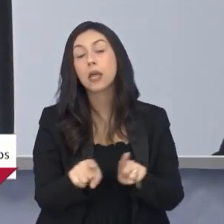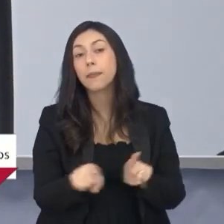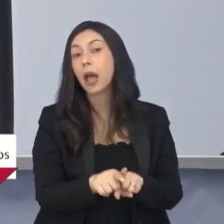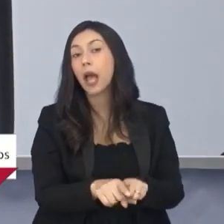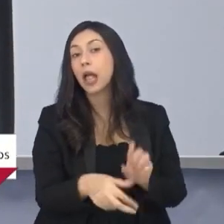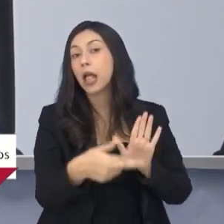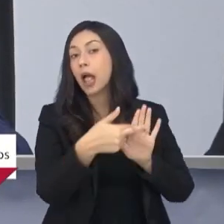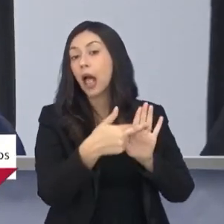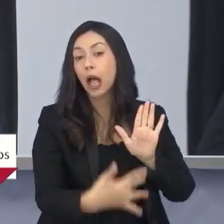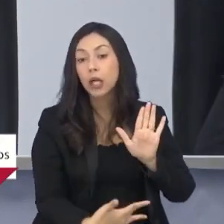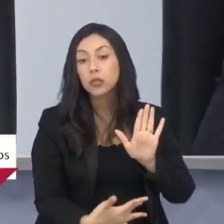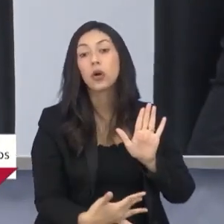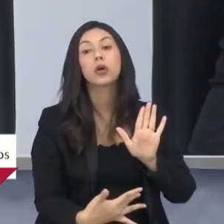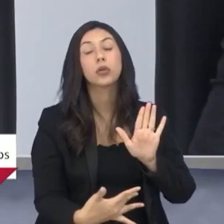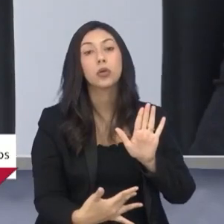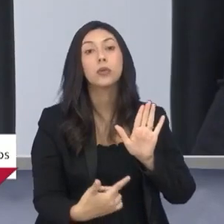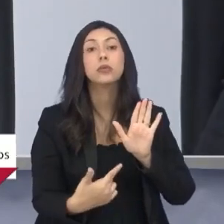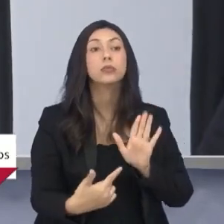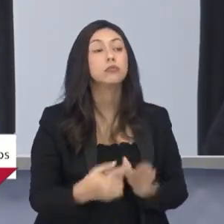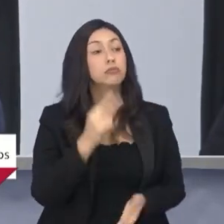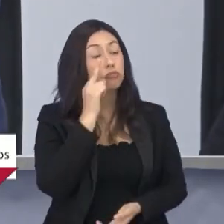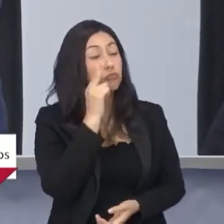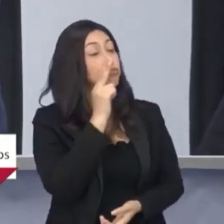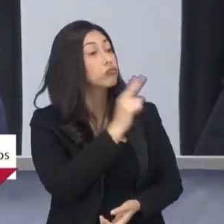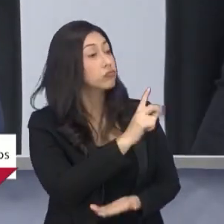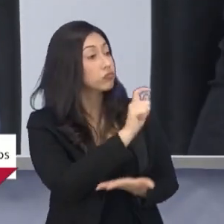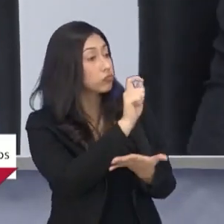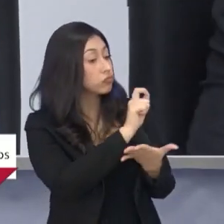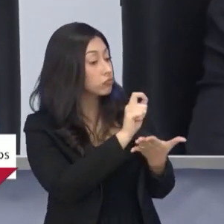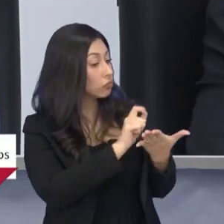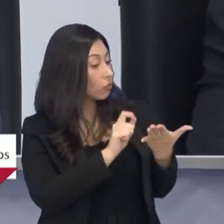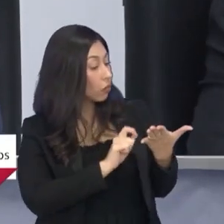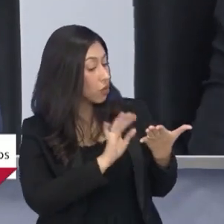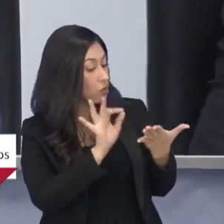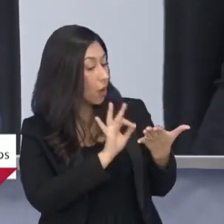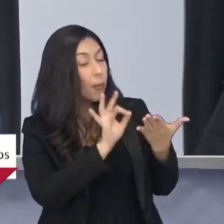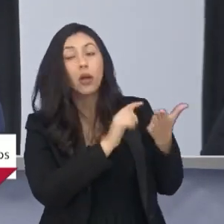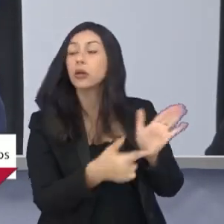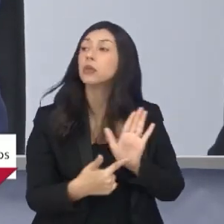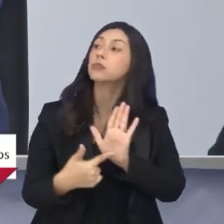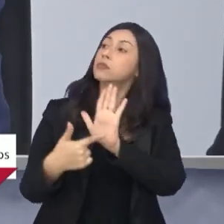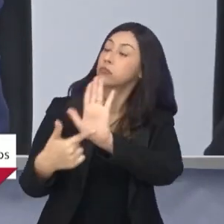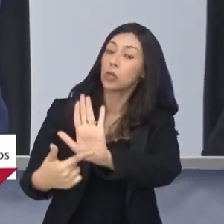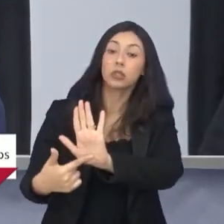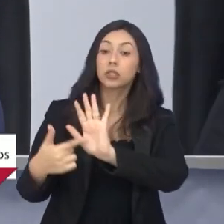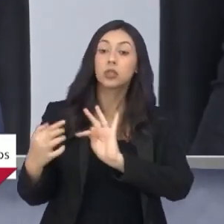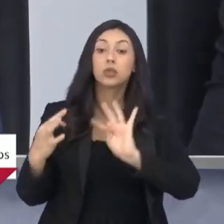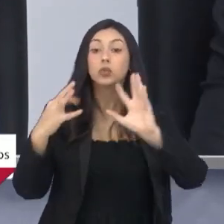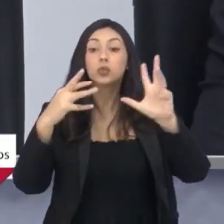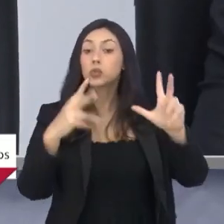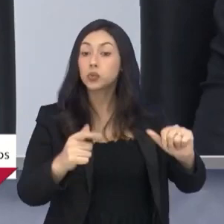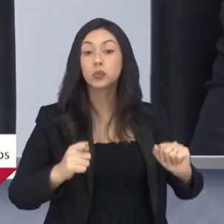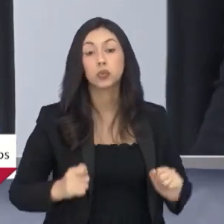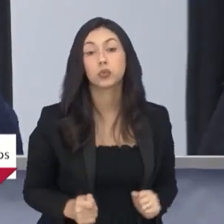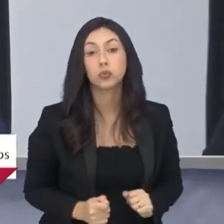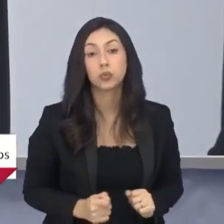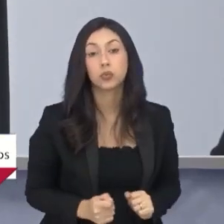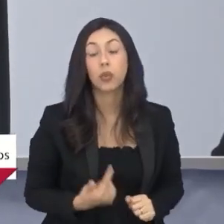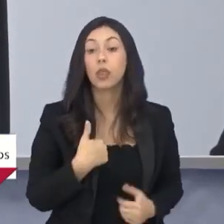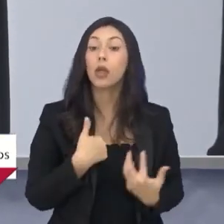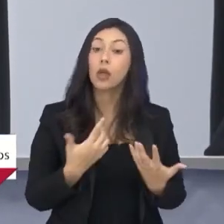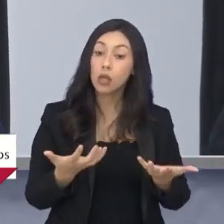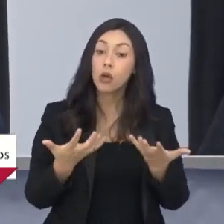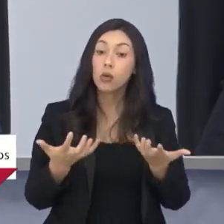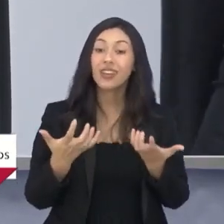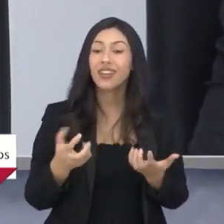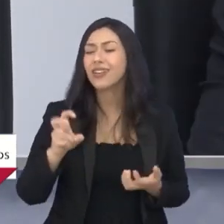viagem eles vêm e apresentam tudo aquilo que foi passado por exemplo aqui pelos técnicos eu gostaria de